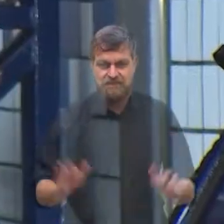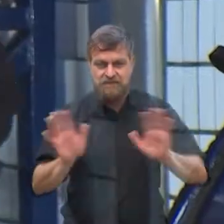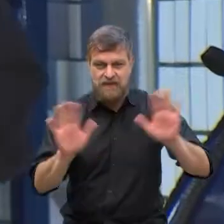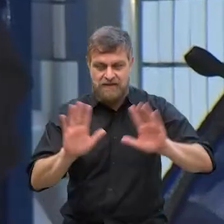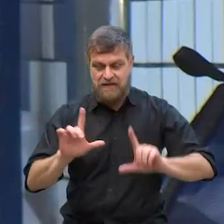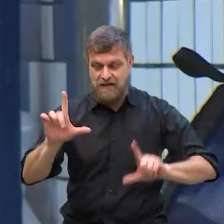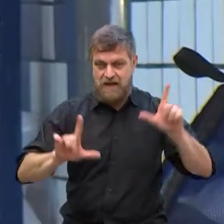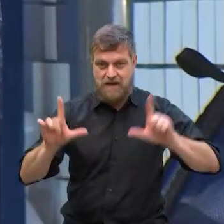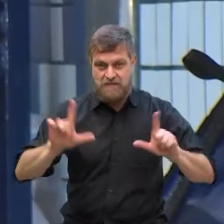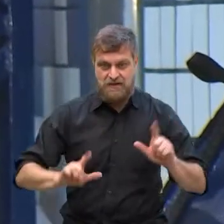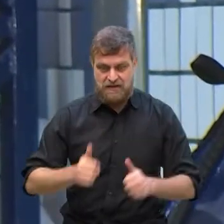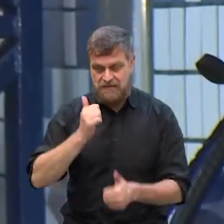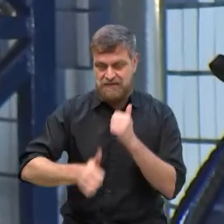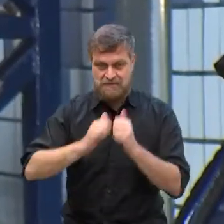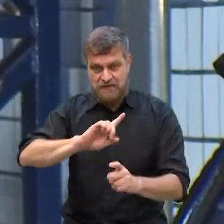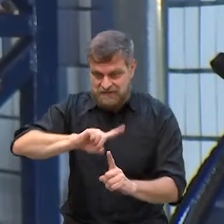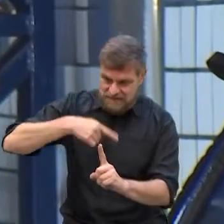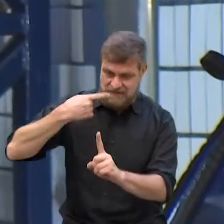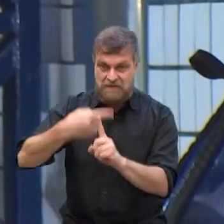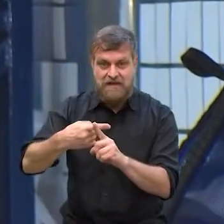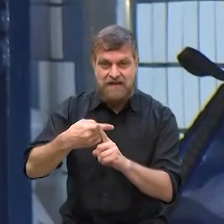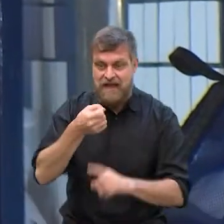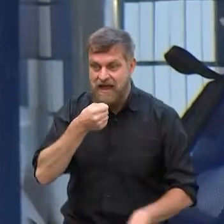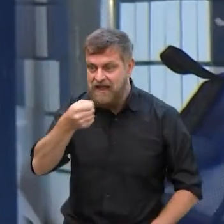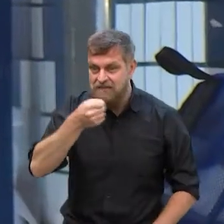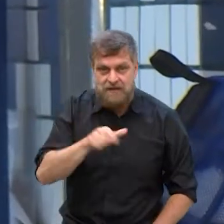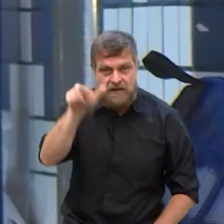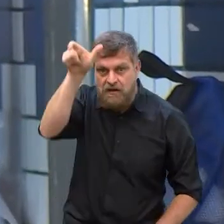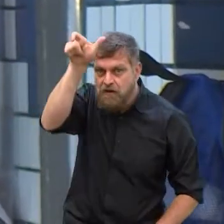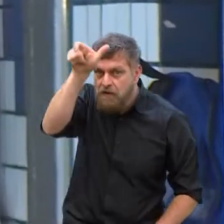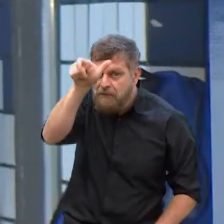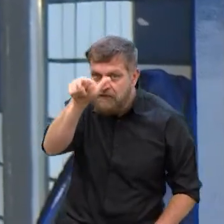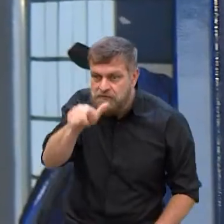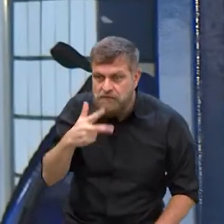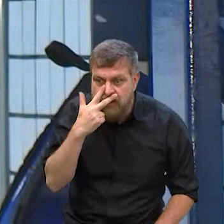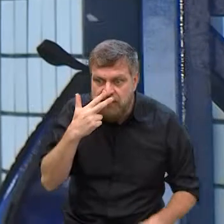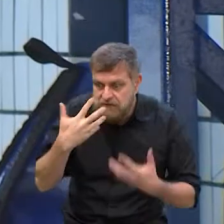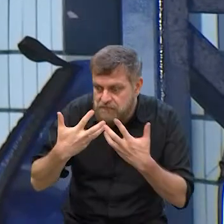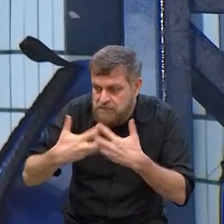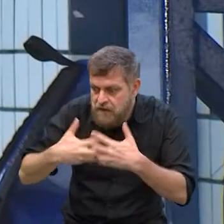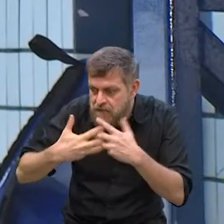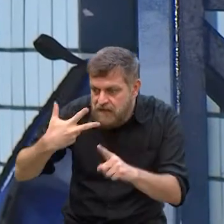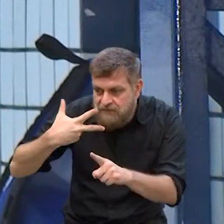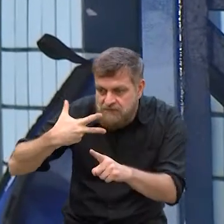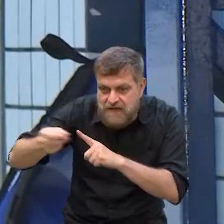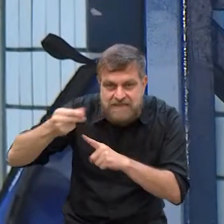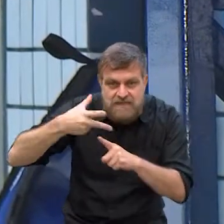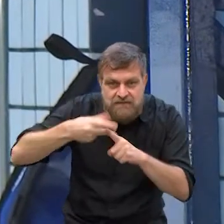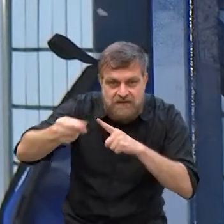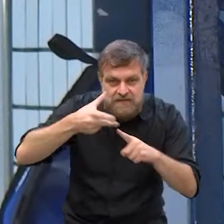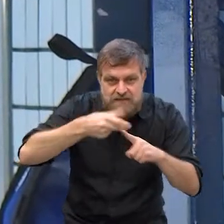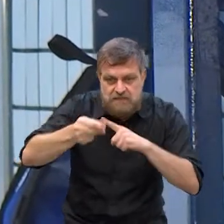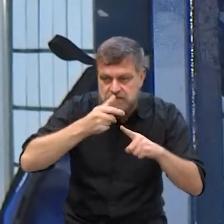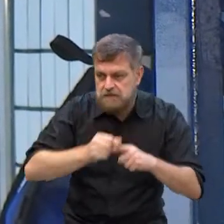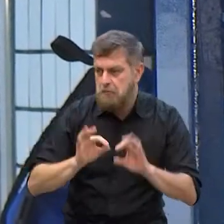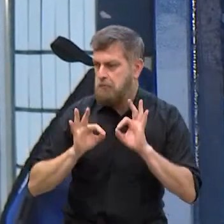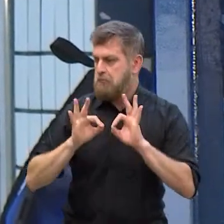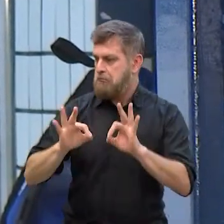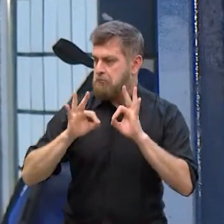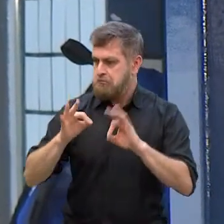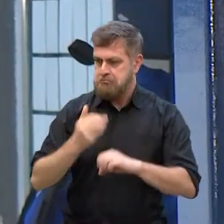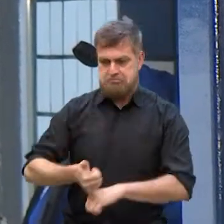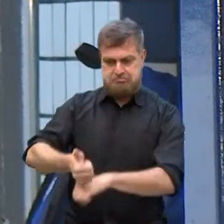Olá, o programa Mais Esportes de hoje entrevista o cara que é uma máquina de conquistar títulos, recordes,